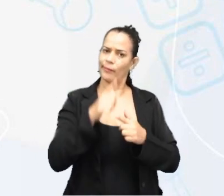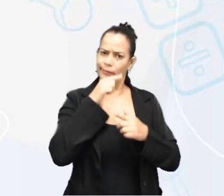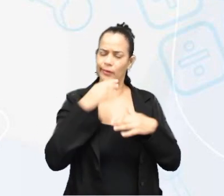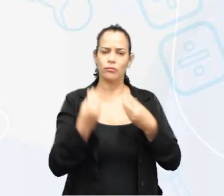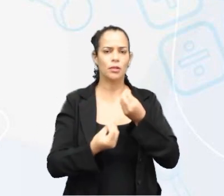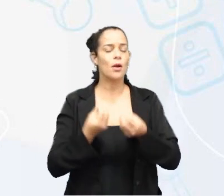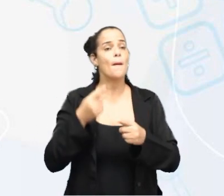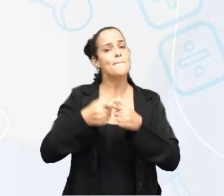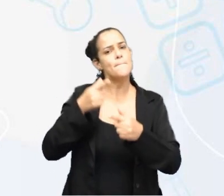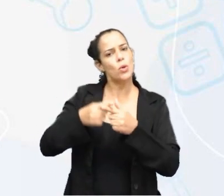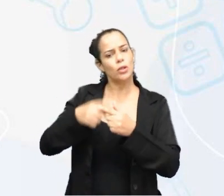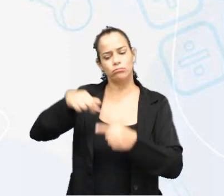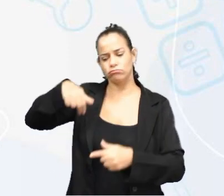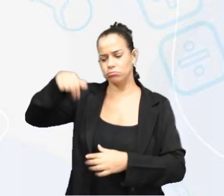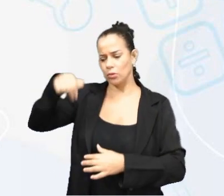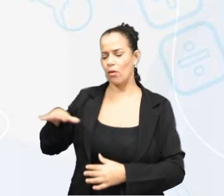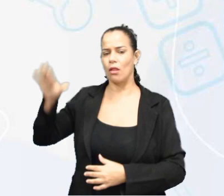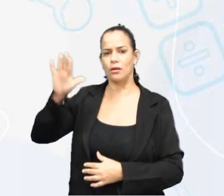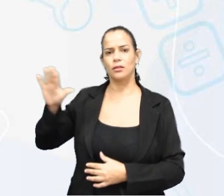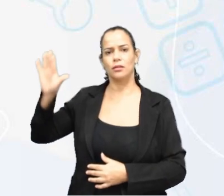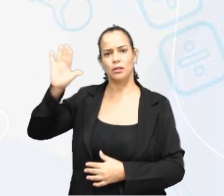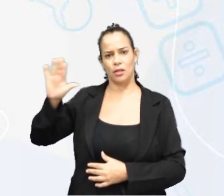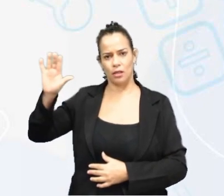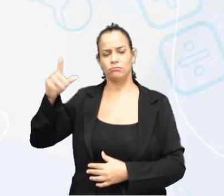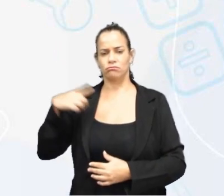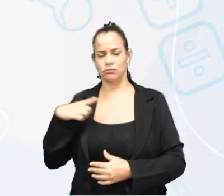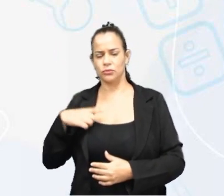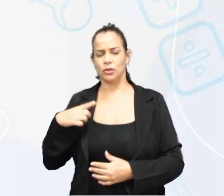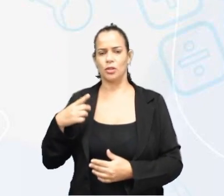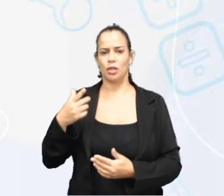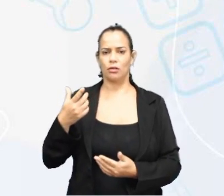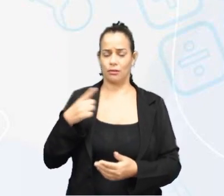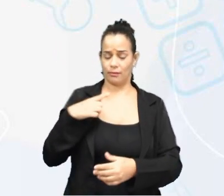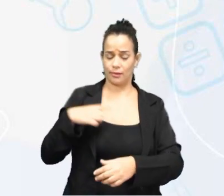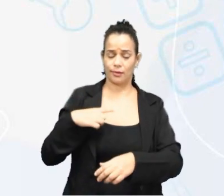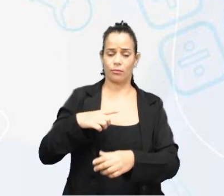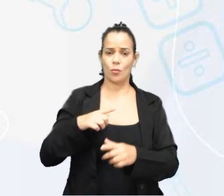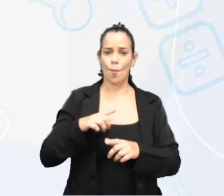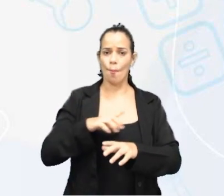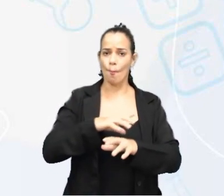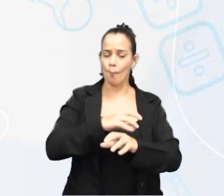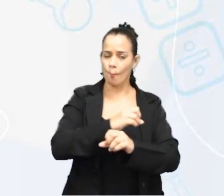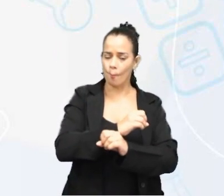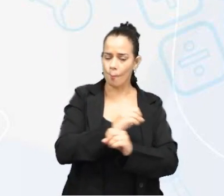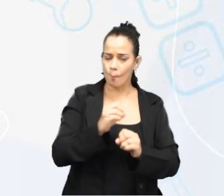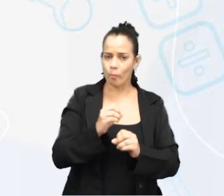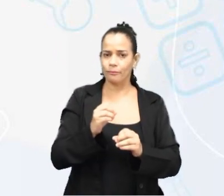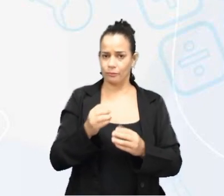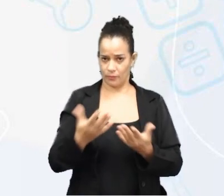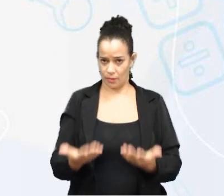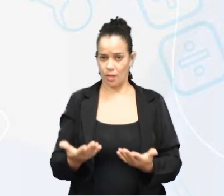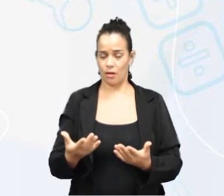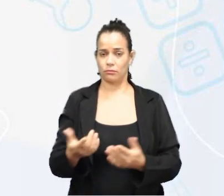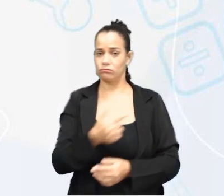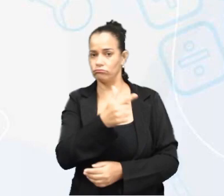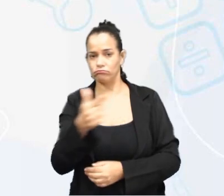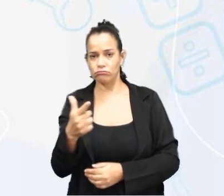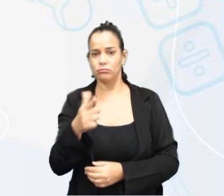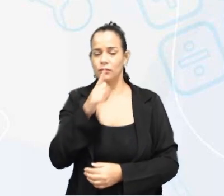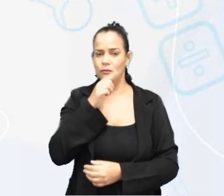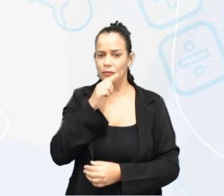Nordeste brasileiro, onde períodos de seca são sempre esperados, deixou os açudes secarem, obrigando